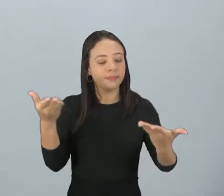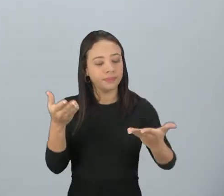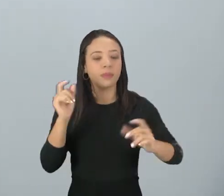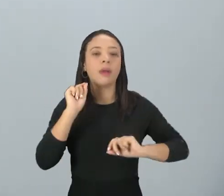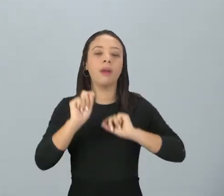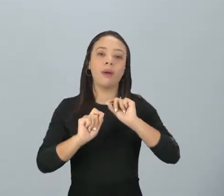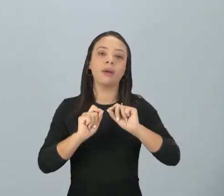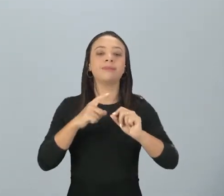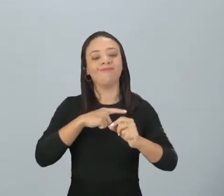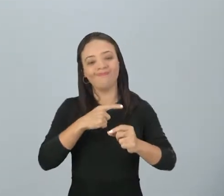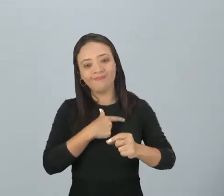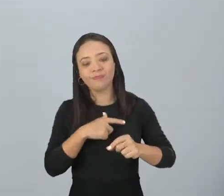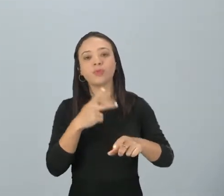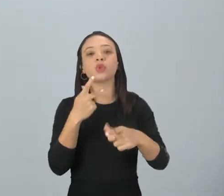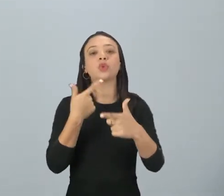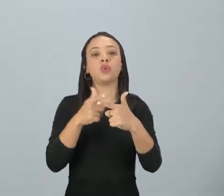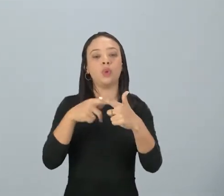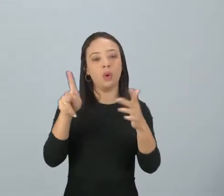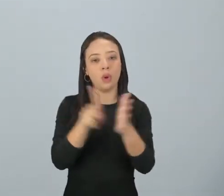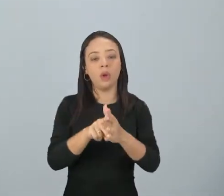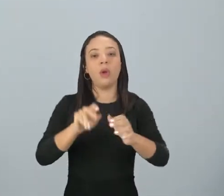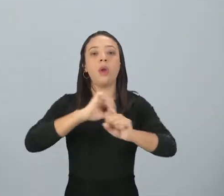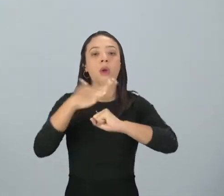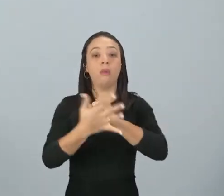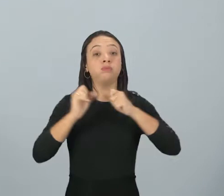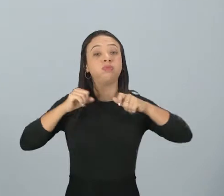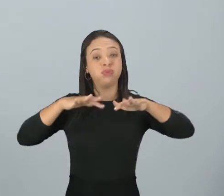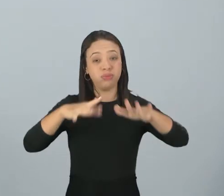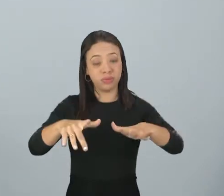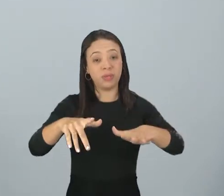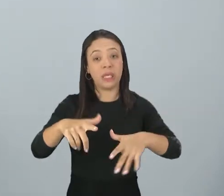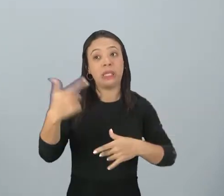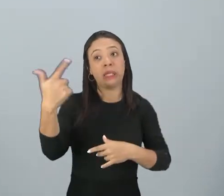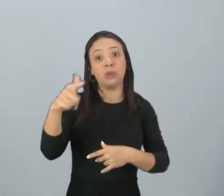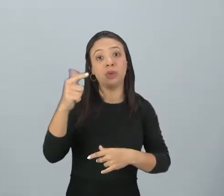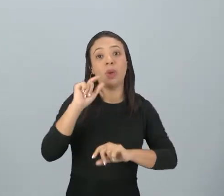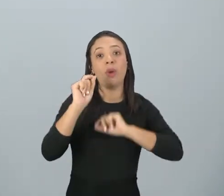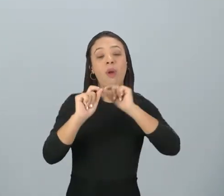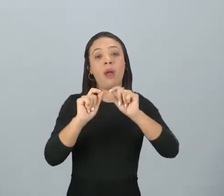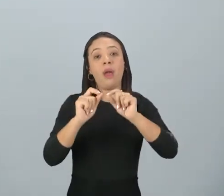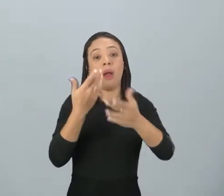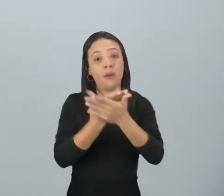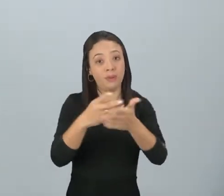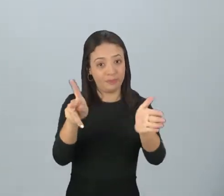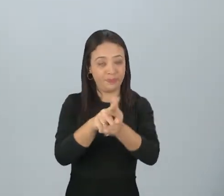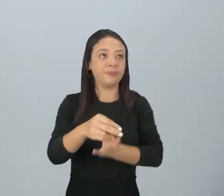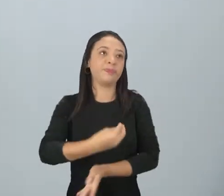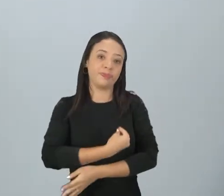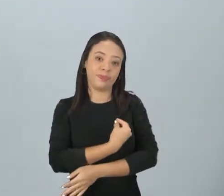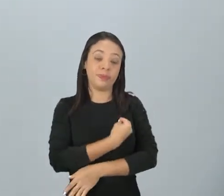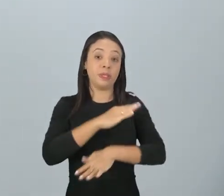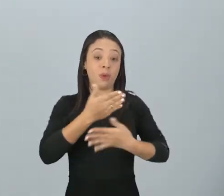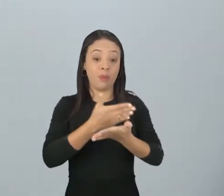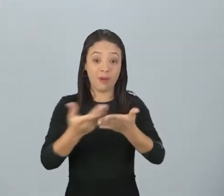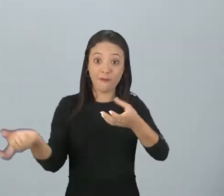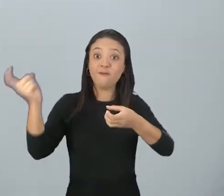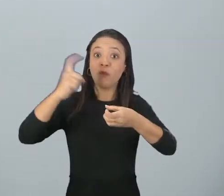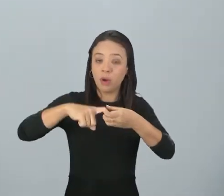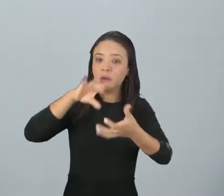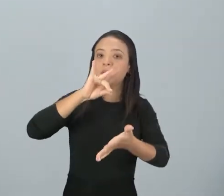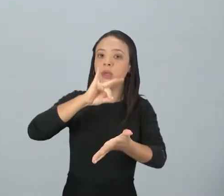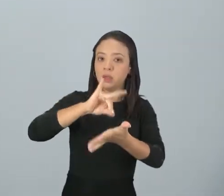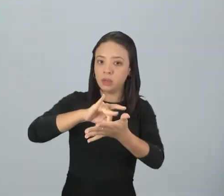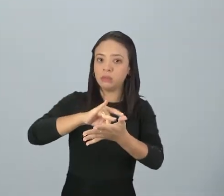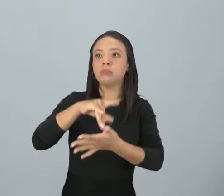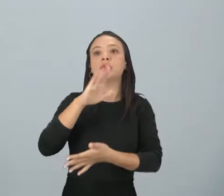período de pandemia, já há algum tempo sem aulas presenciais, e mais quando aí a gente volta, né, para esse momento,